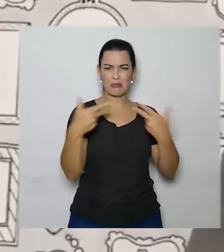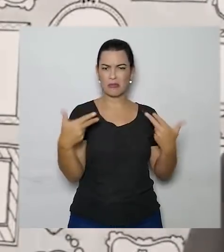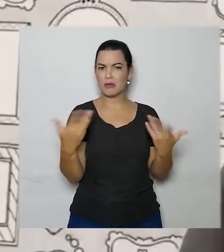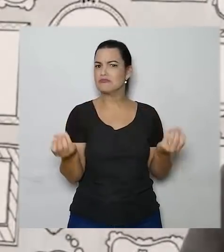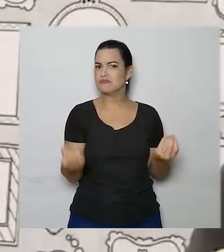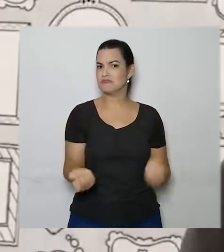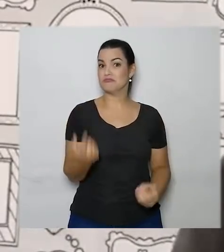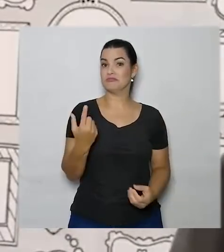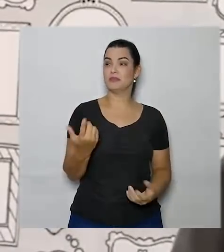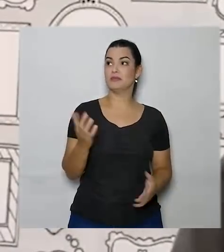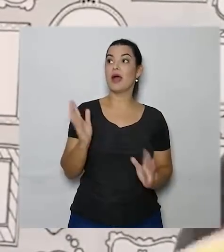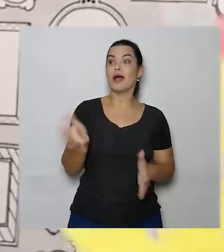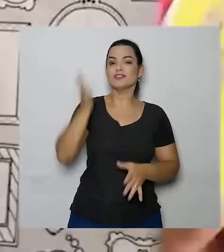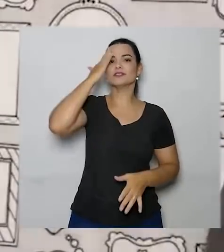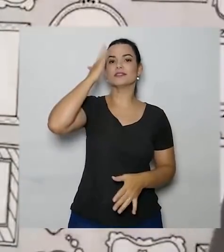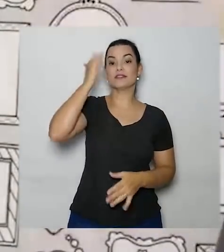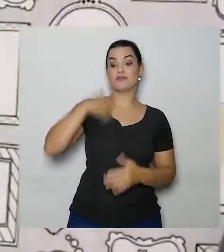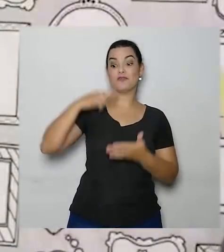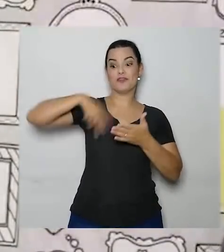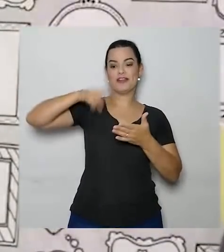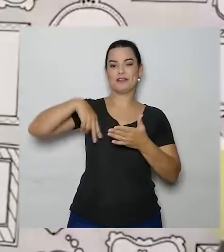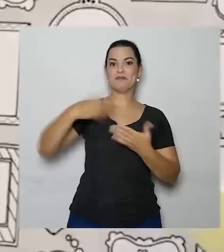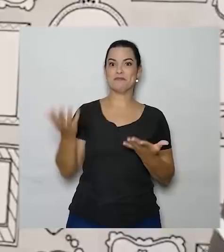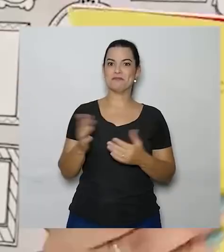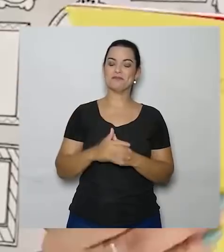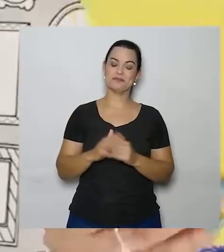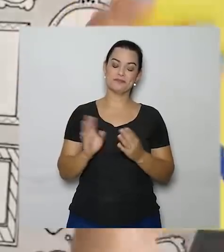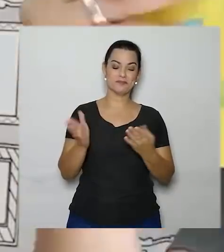Já sei, eu vou ler para saber.